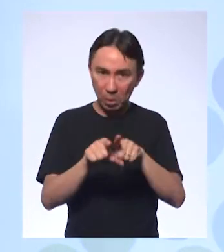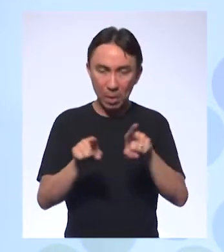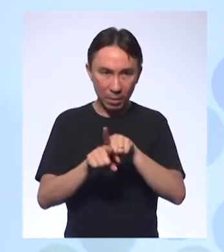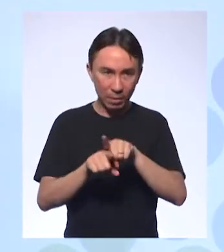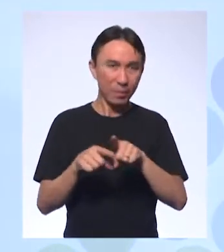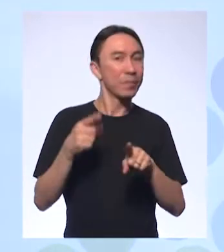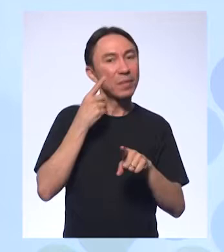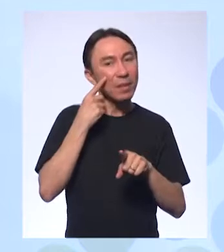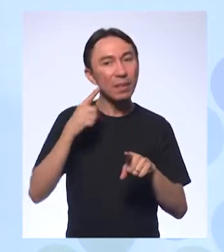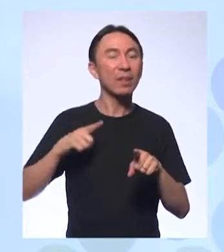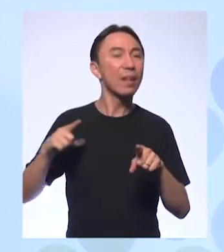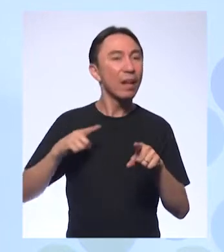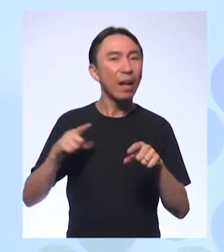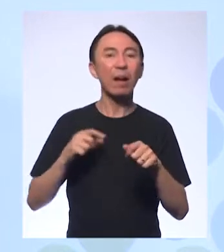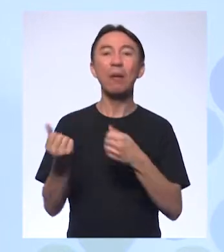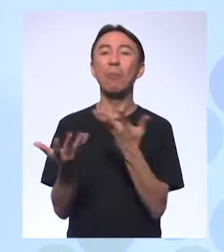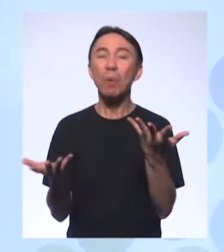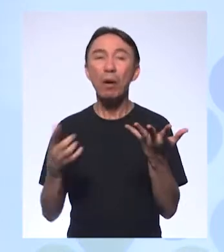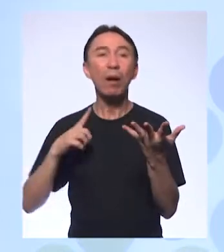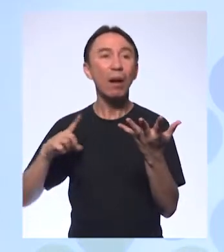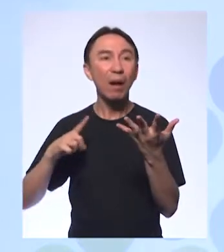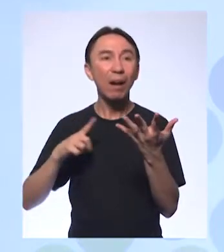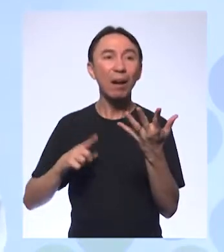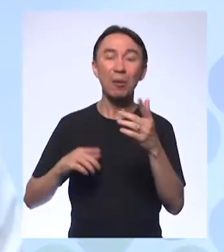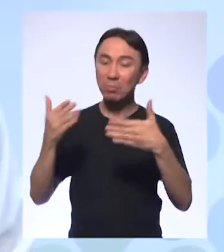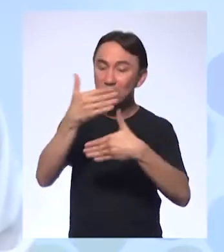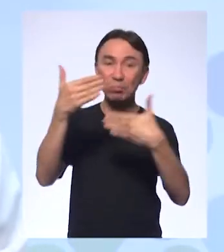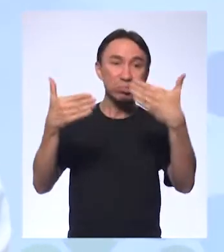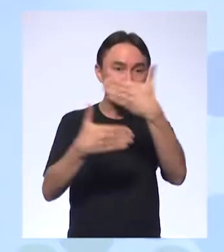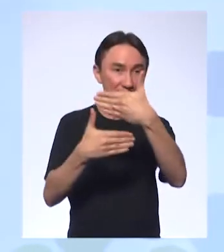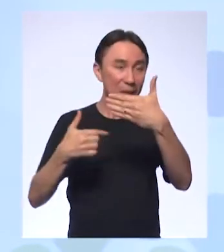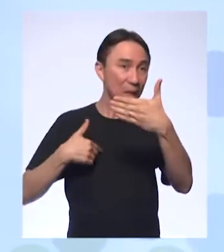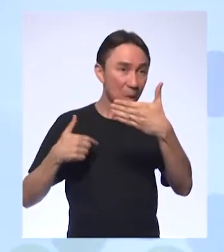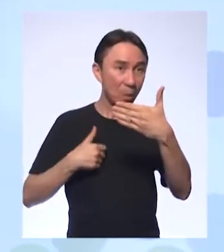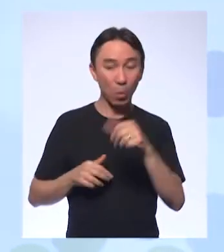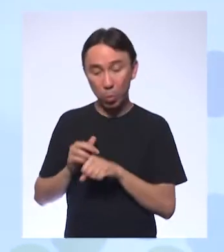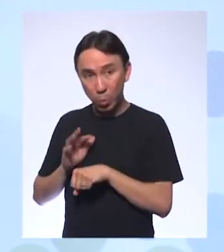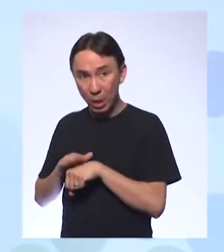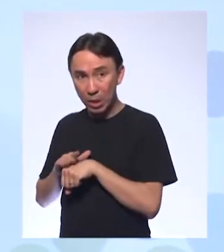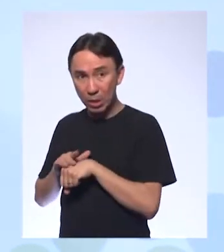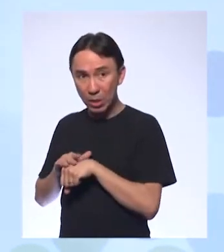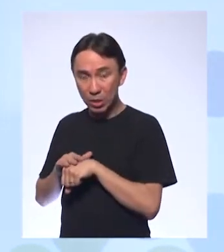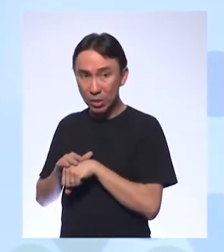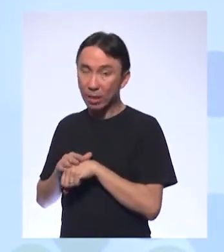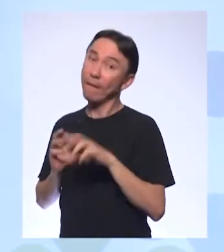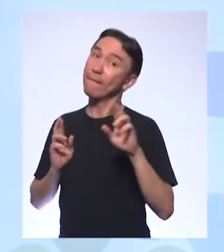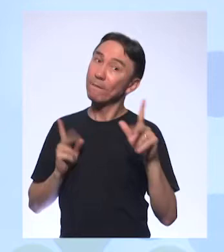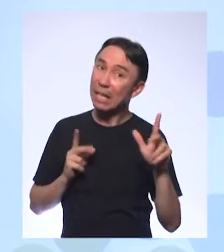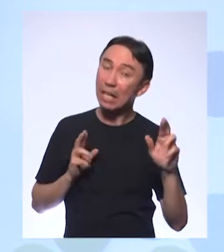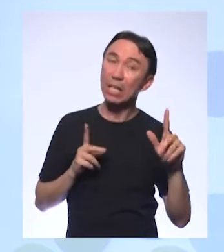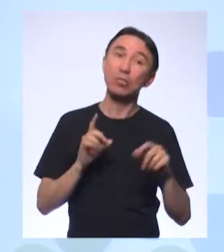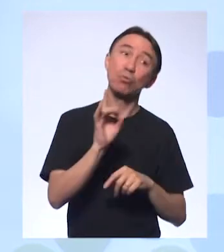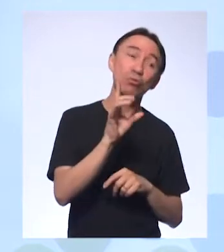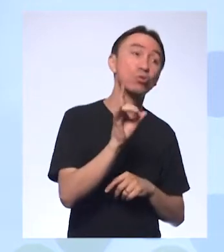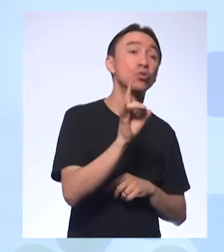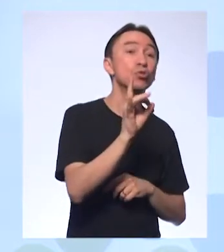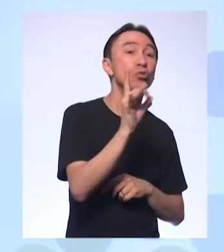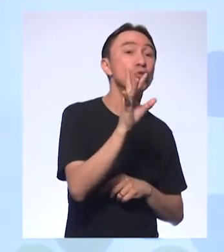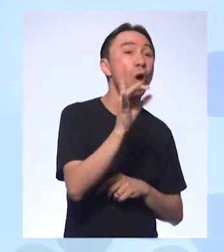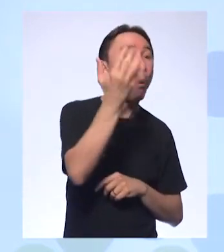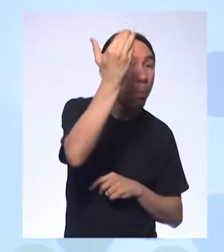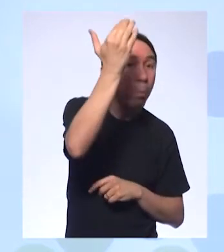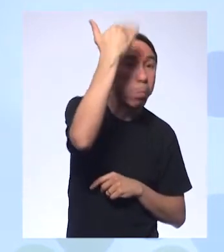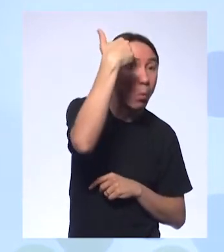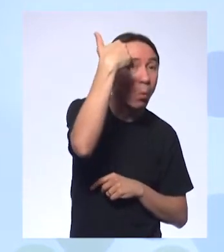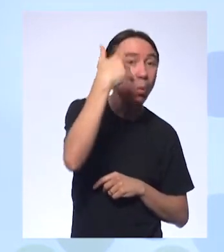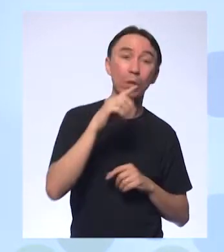slide aparece lá que estar doente é diferente de estar infectado, tá bom? Porque eu posso estar infectado,